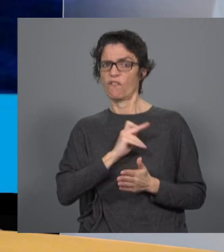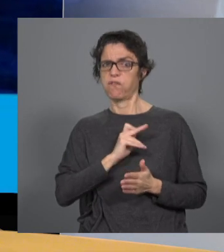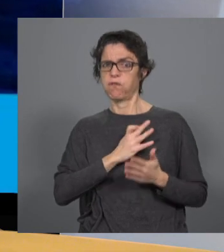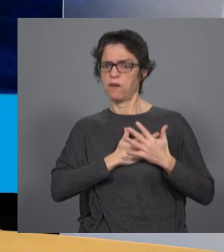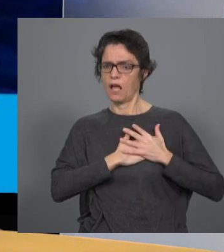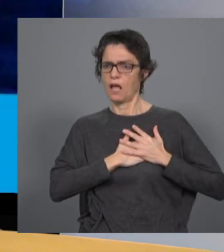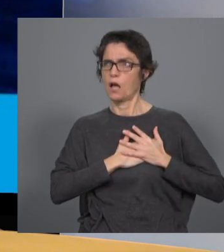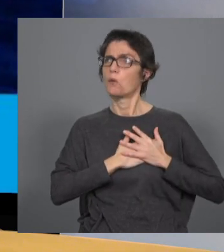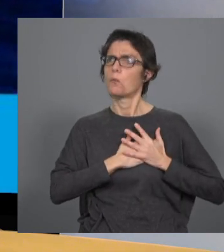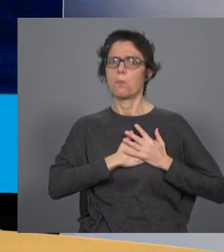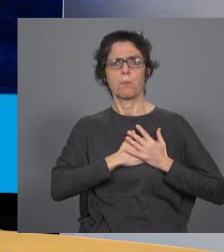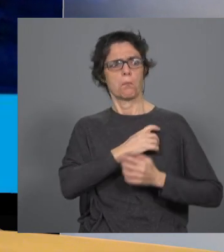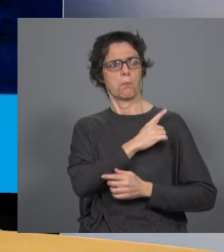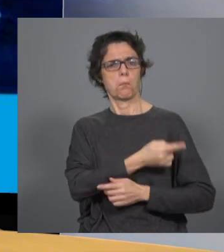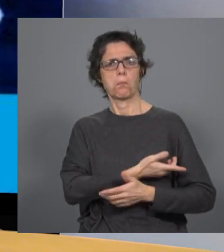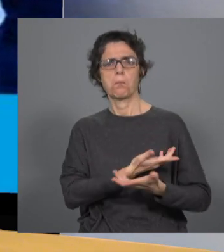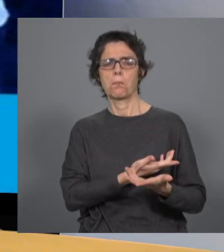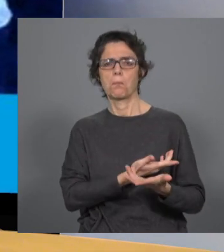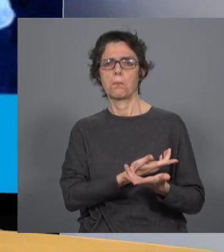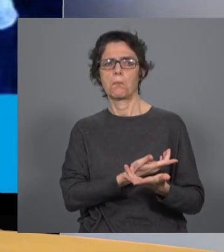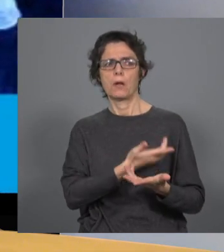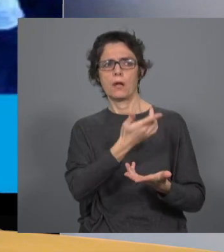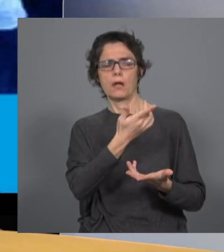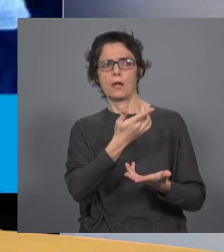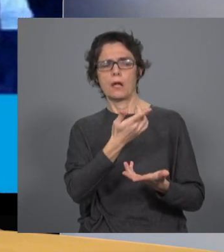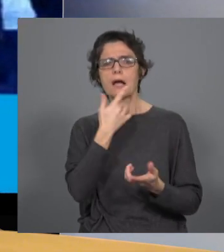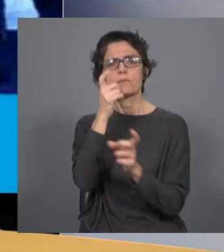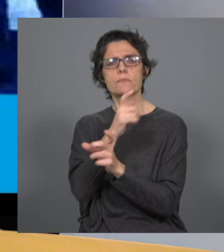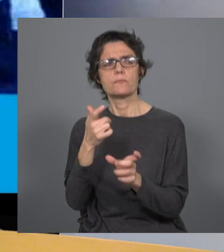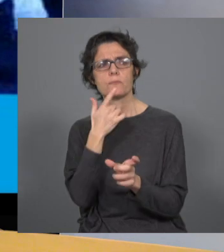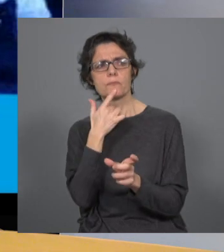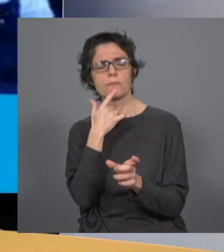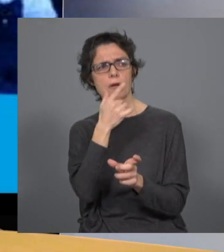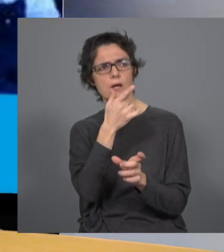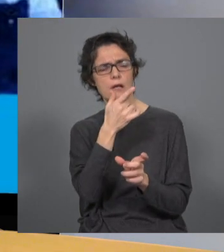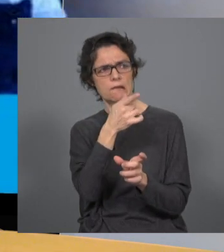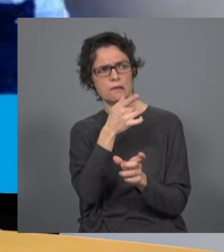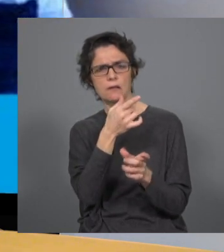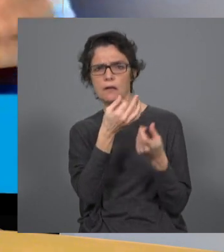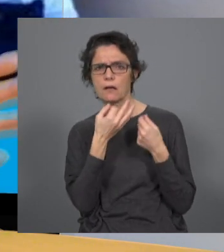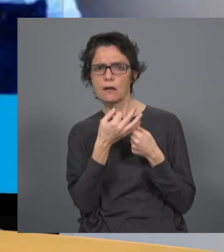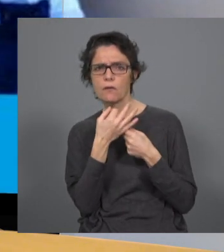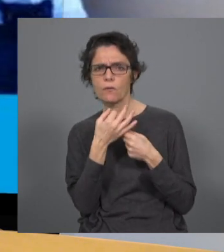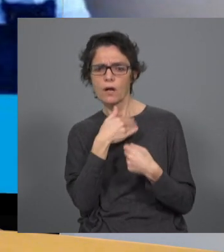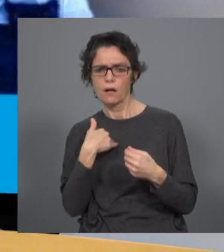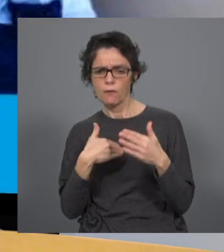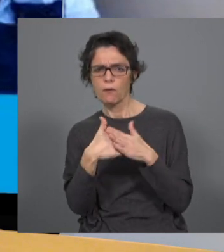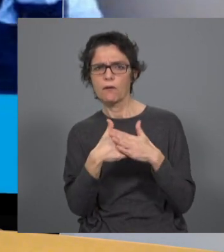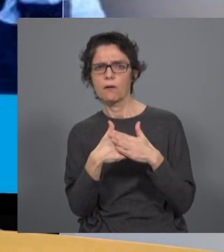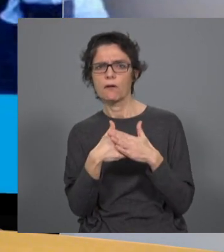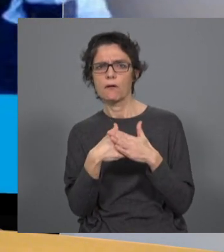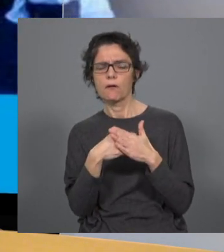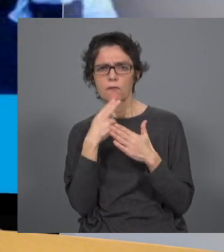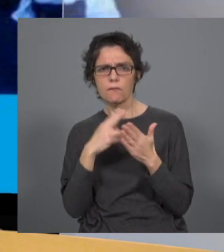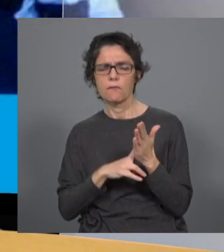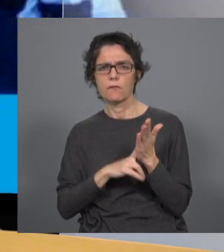quiseres, podes curar-me. E ele assumiu isto e Cristo terá ficado desconcertado também